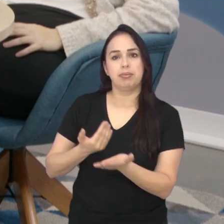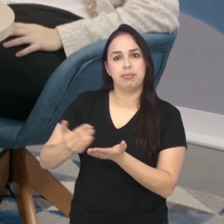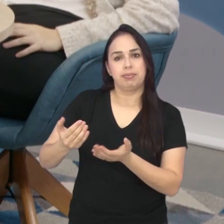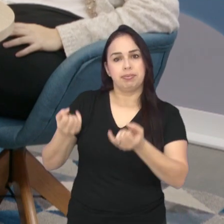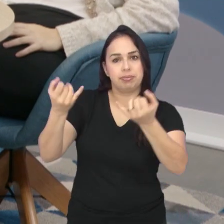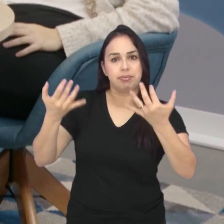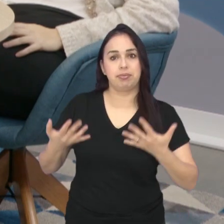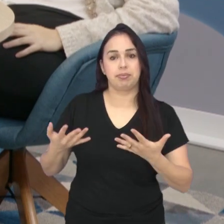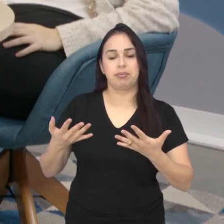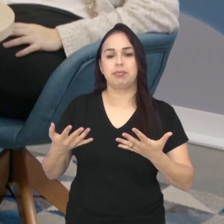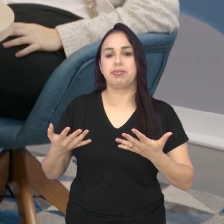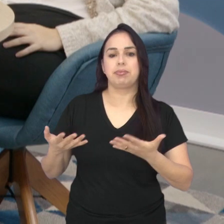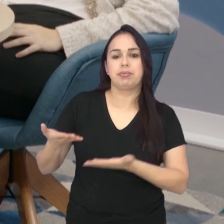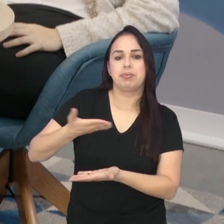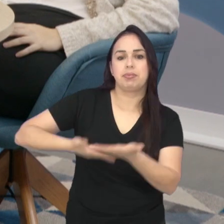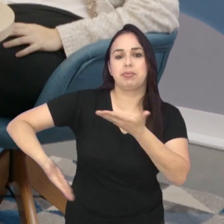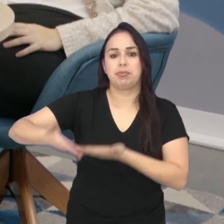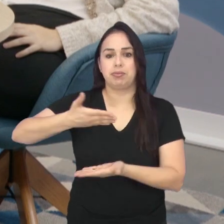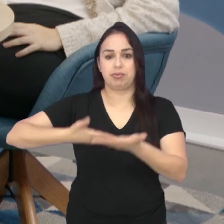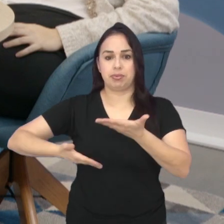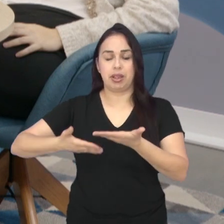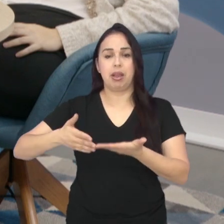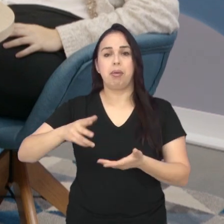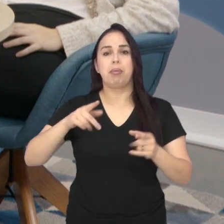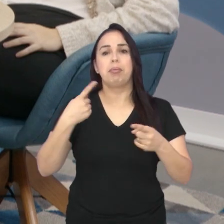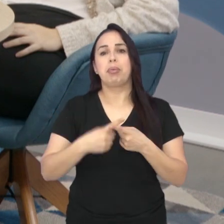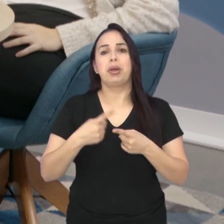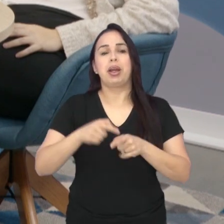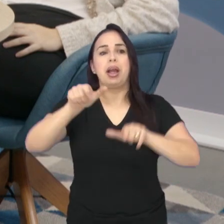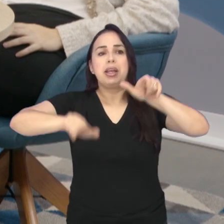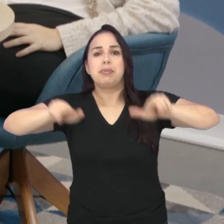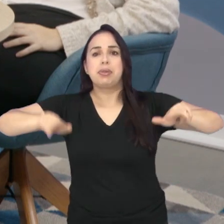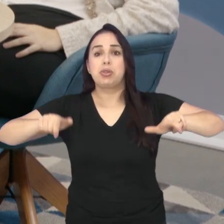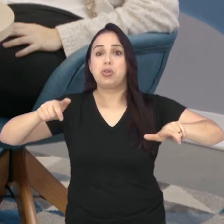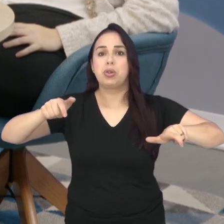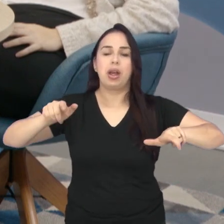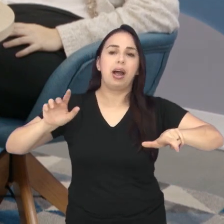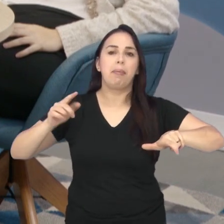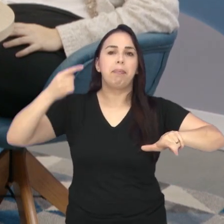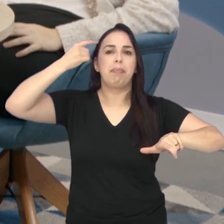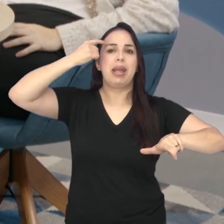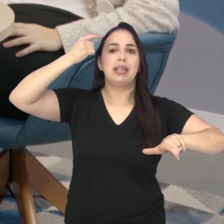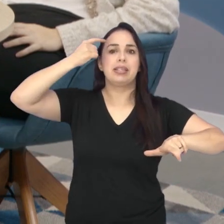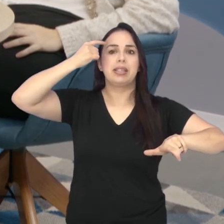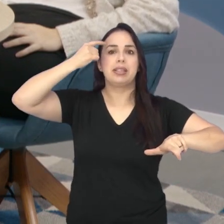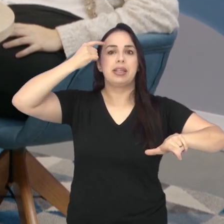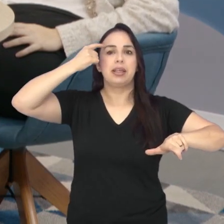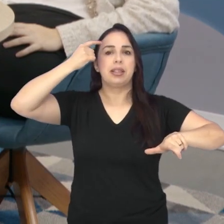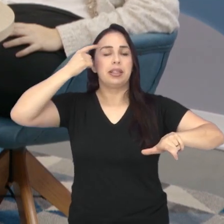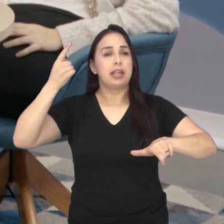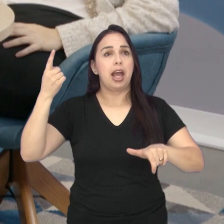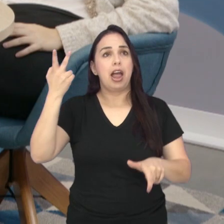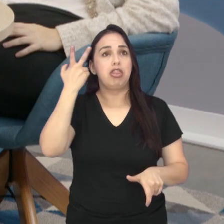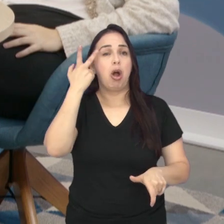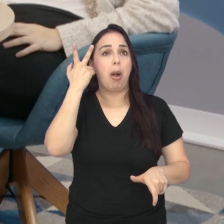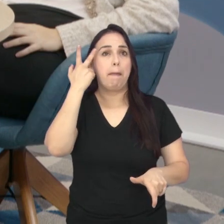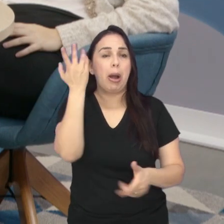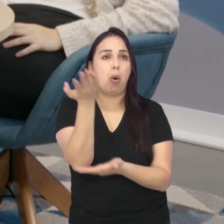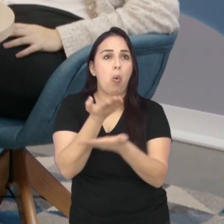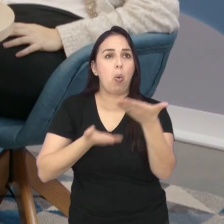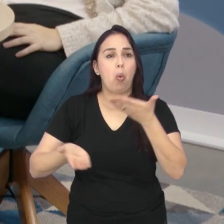de relacionamentos, que talvez é o ponto mais comum que as pessoas pensam quando relacionamentos afetivos, né? Quando se trata